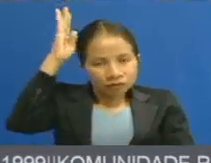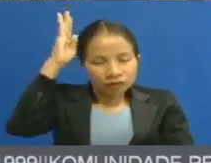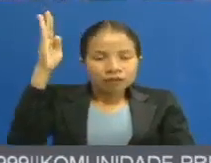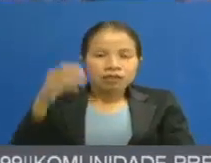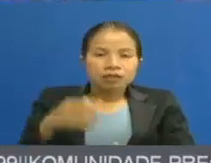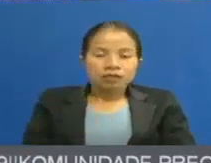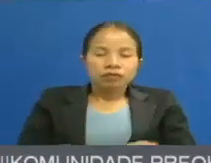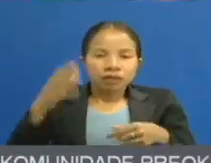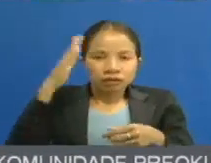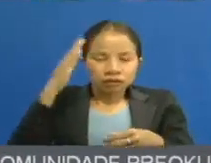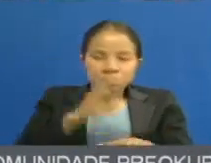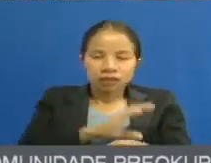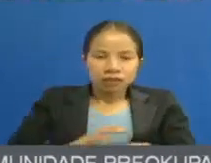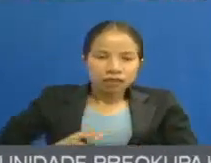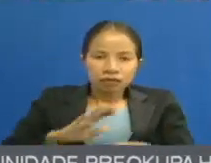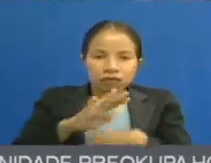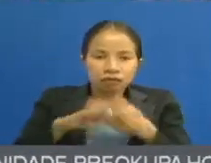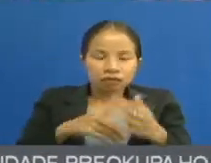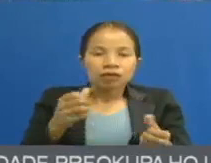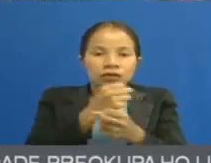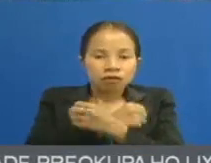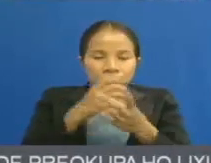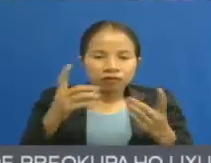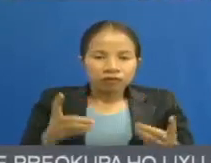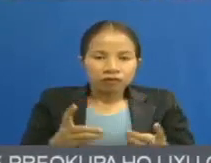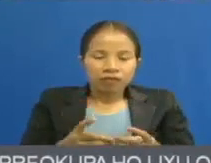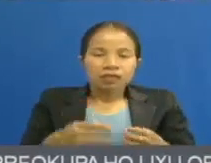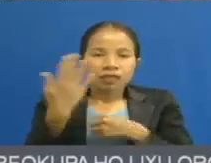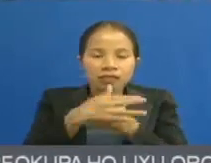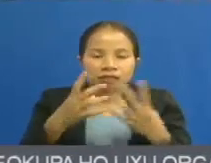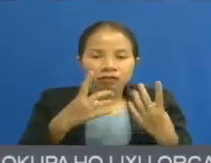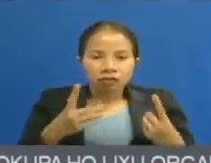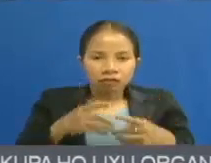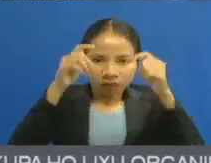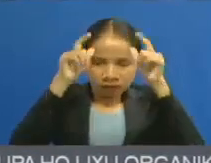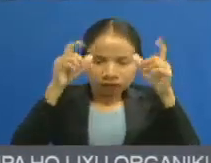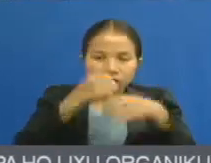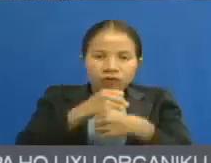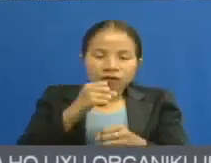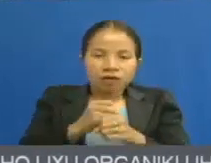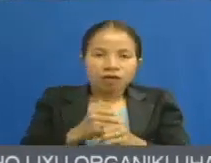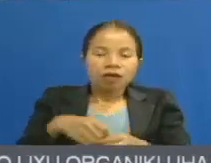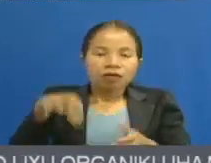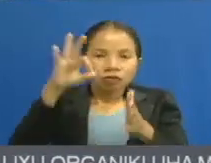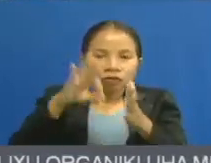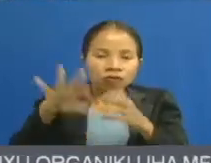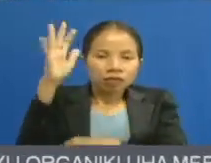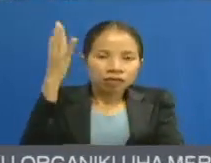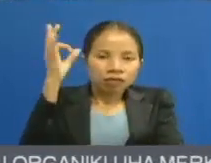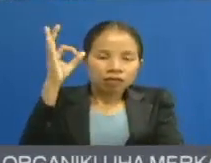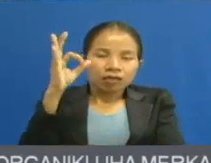Silva encoraja Sarani a tuha domi ambiente e a rai domi Timor-Leste. Hori halau reflorestação Cuda e